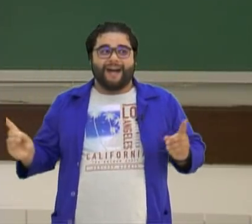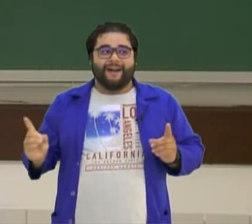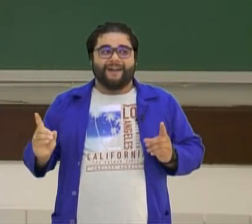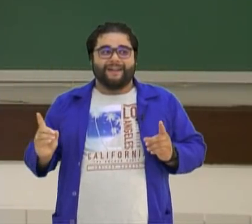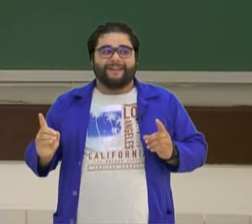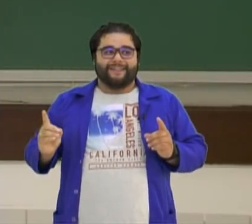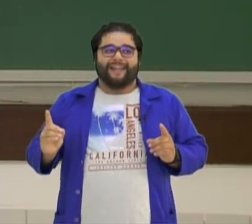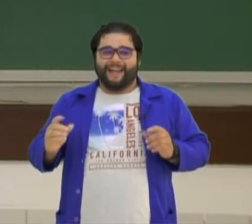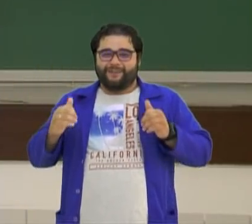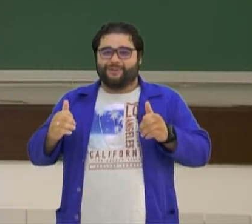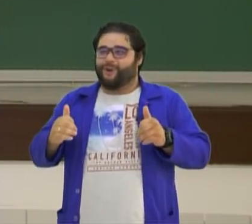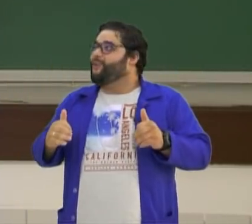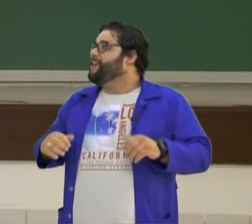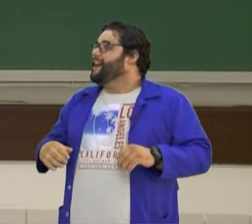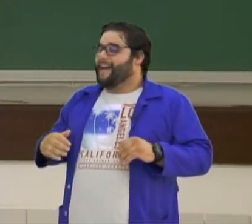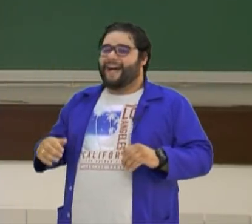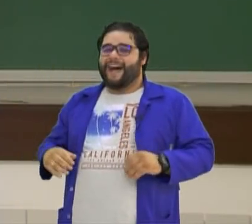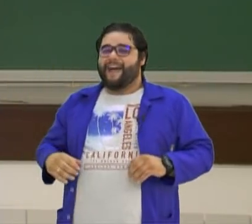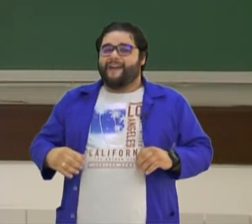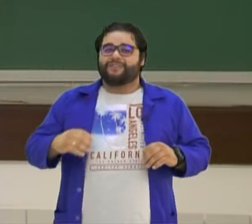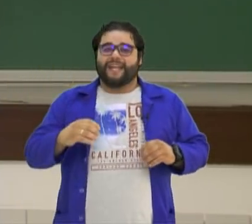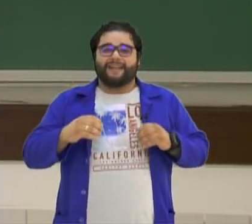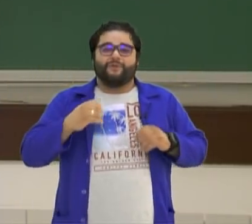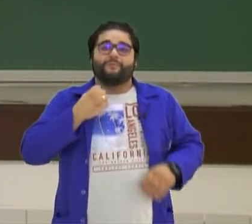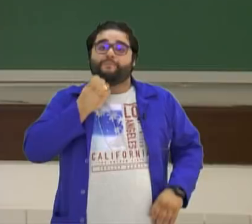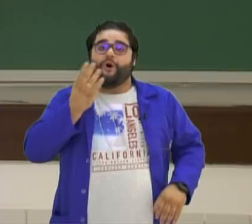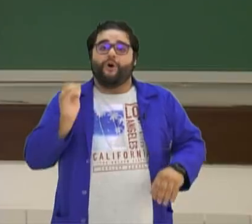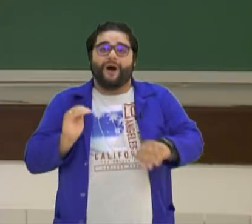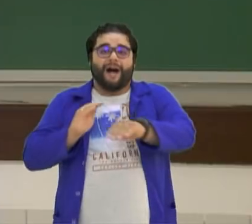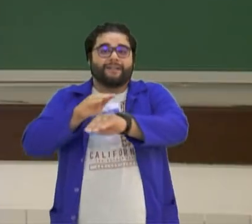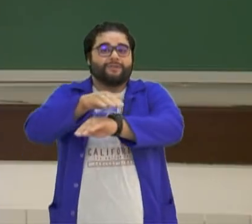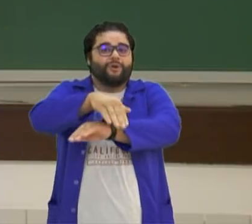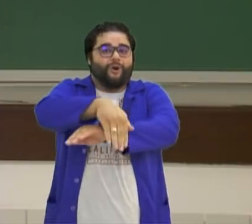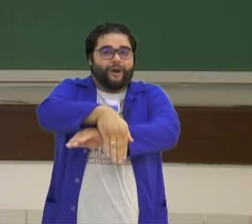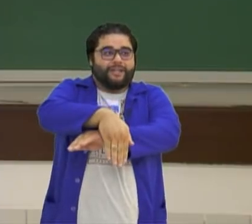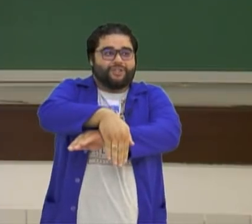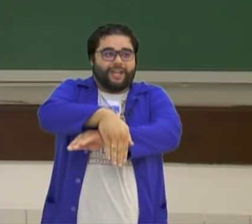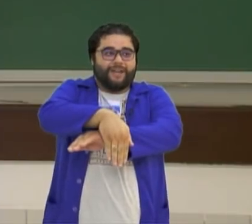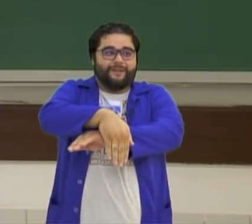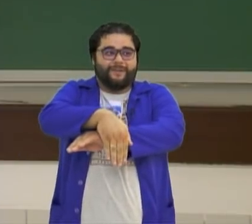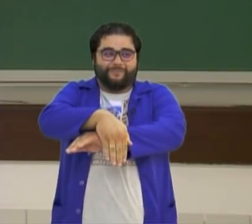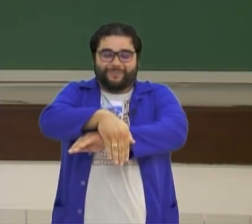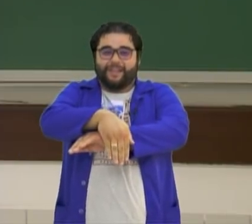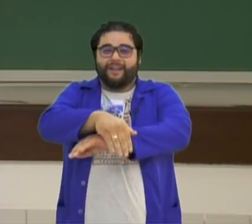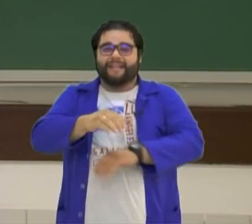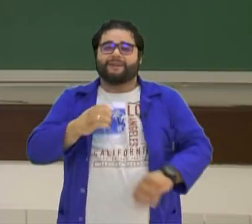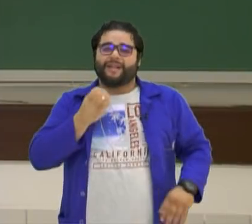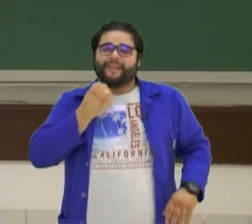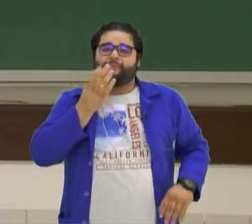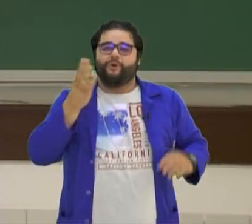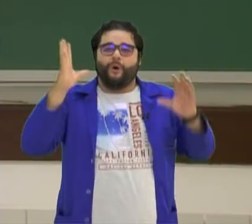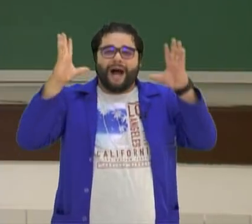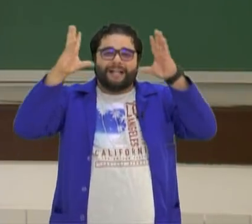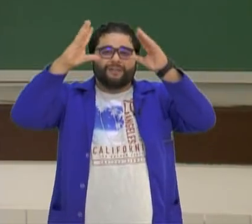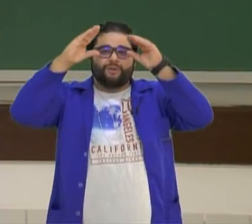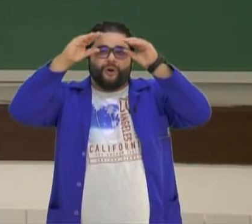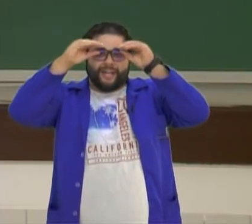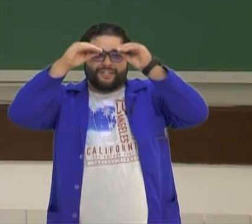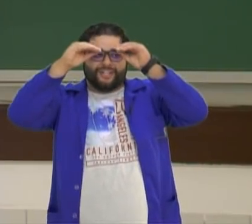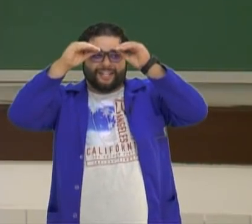dia, né? Show? Ha. Eu sei o boa noite E também tem